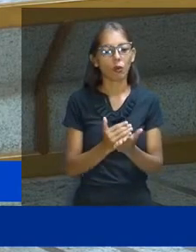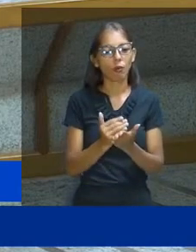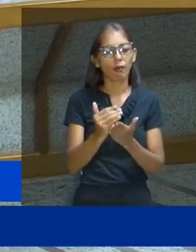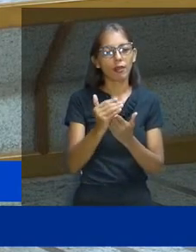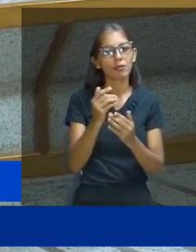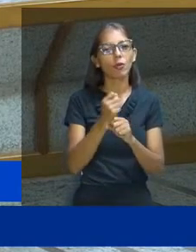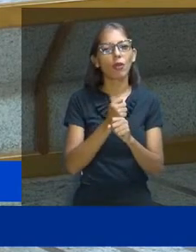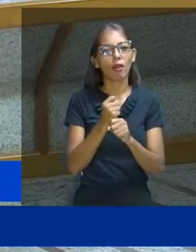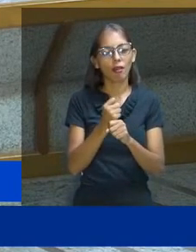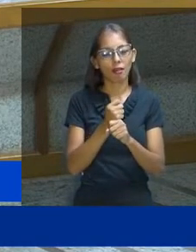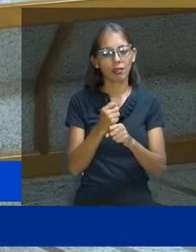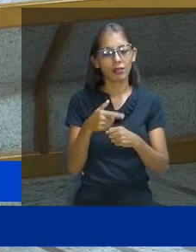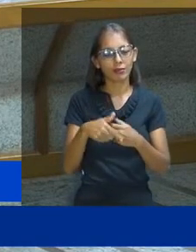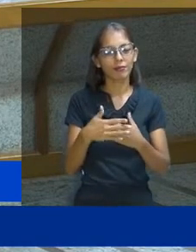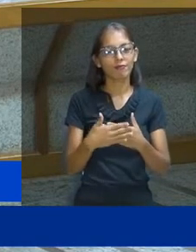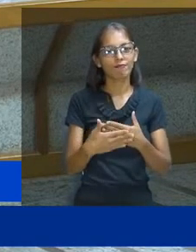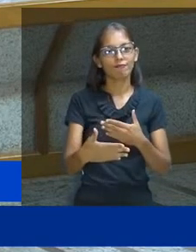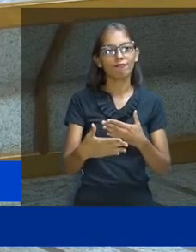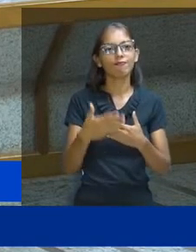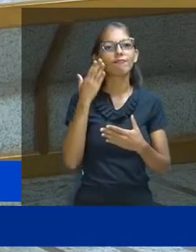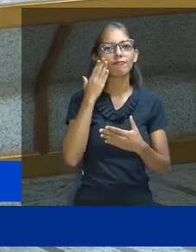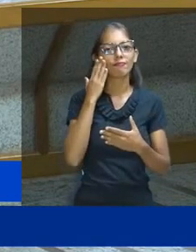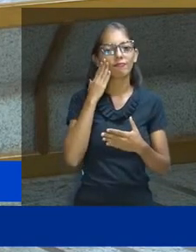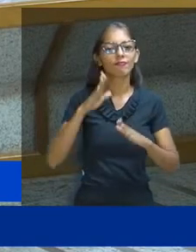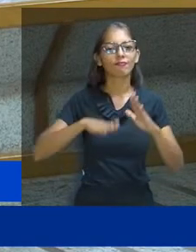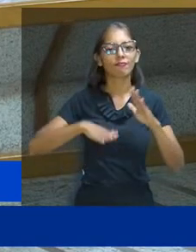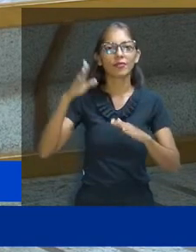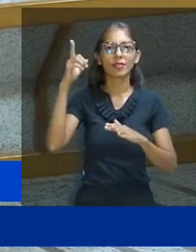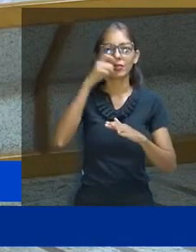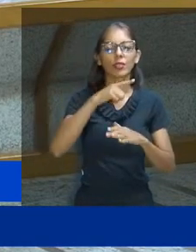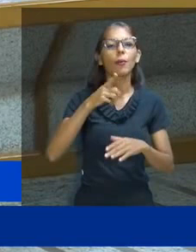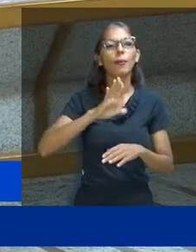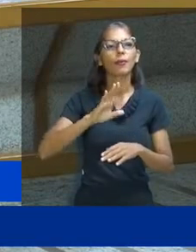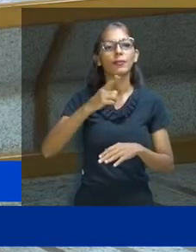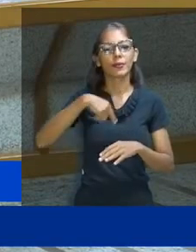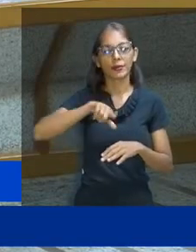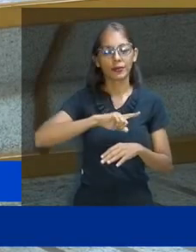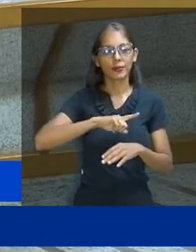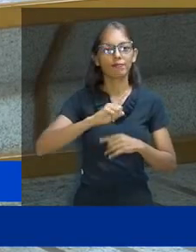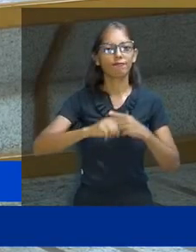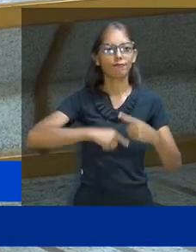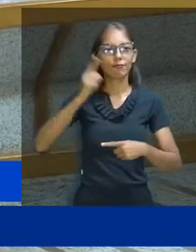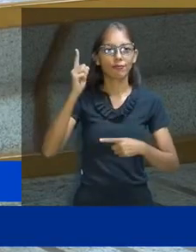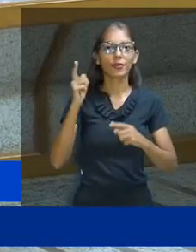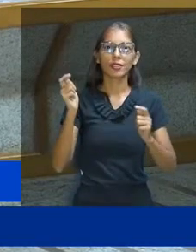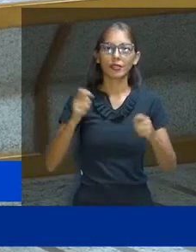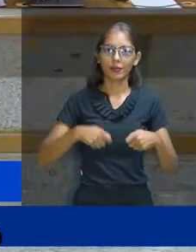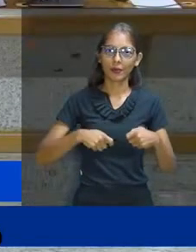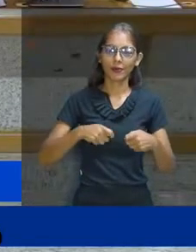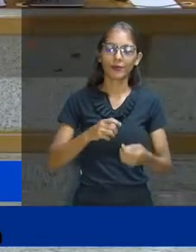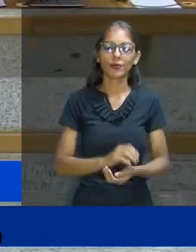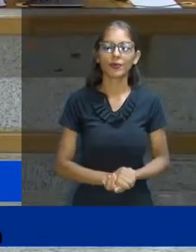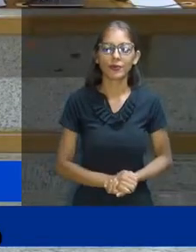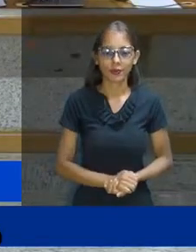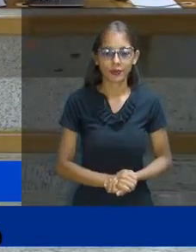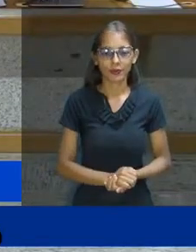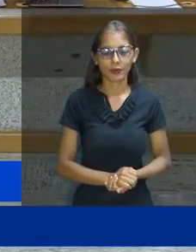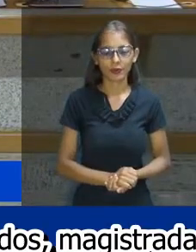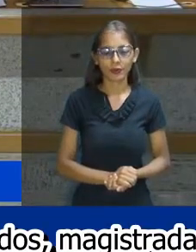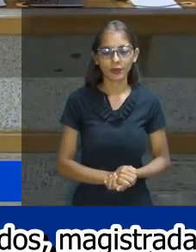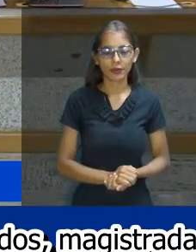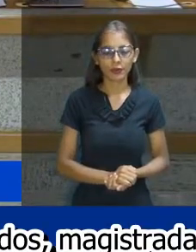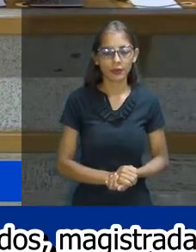os desafios, estamos prontos a superá-los. Obrigada. Obrigado, doutora